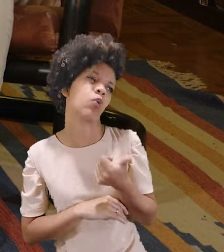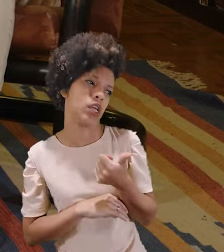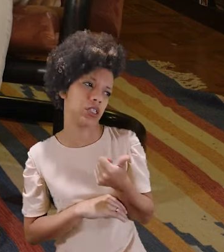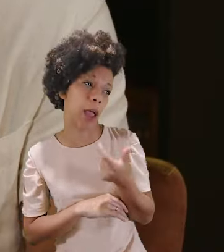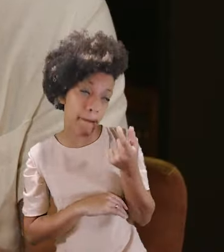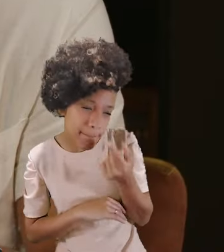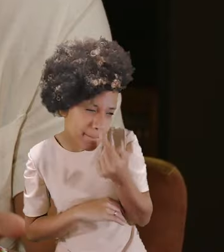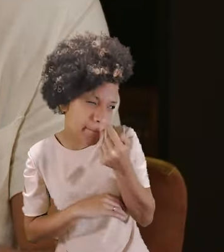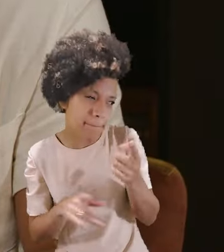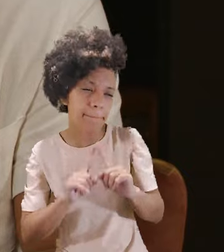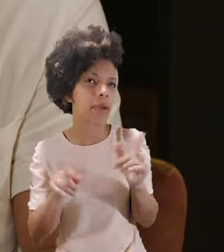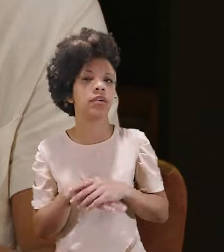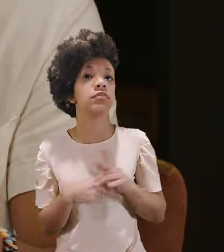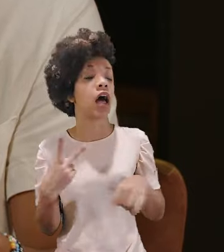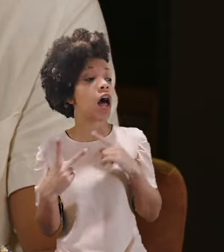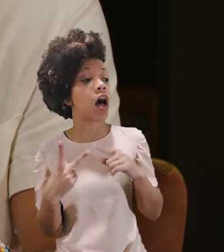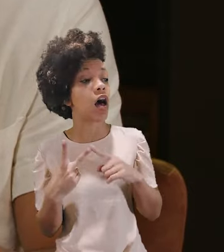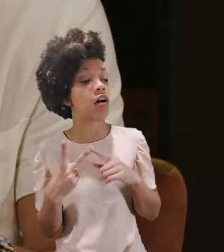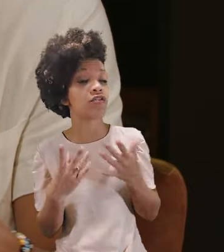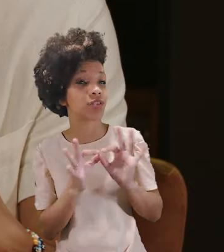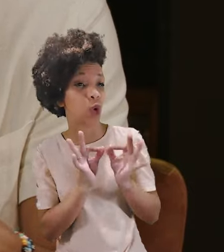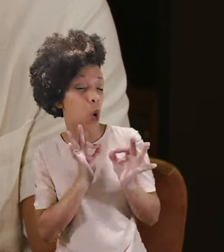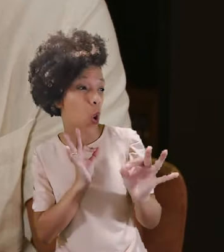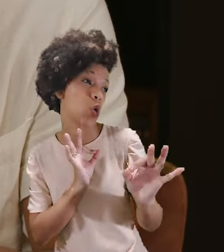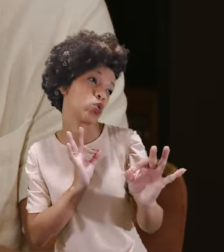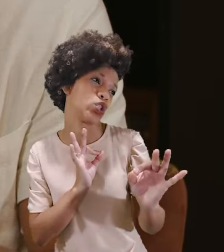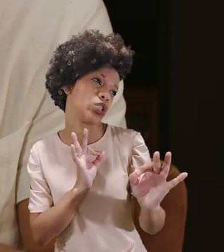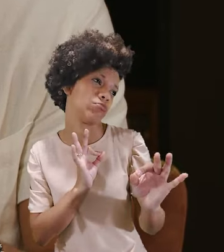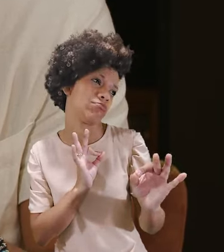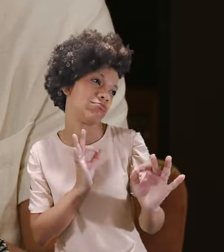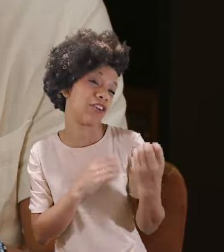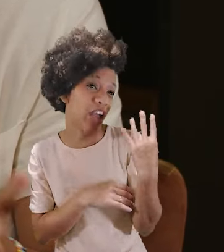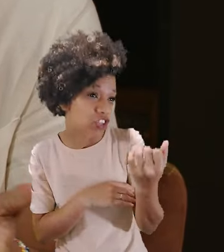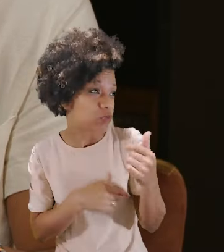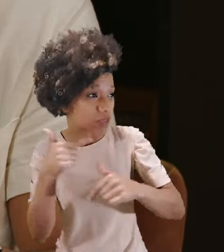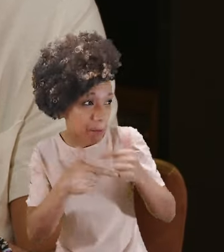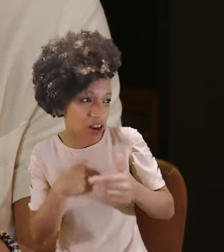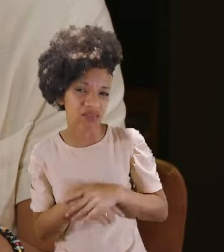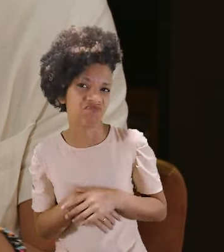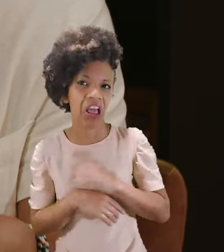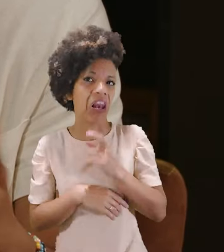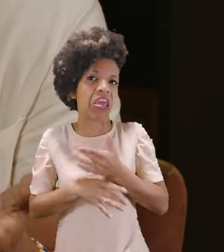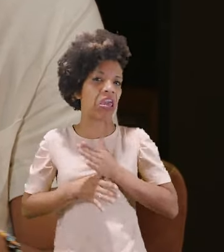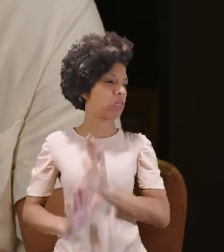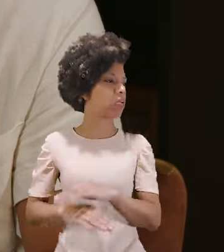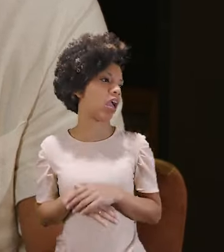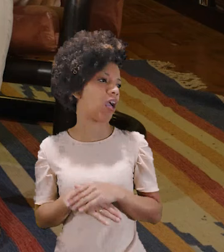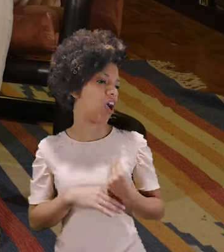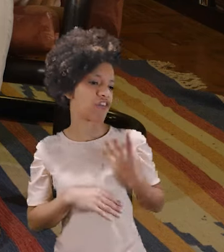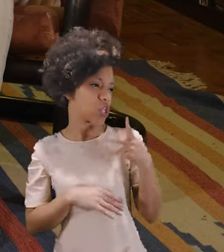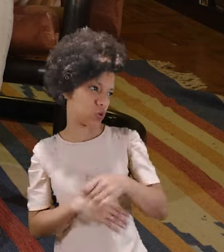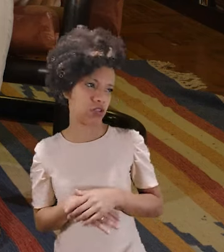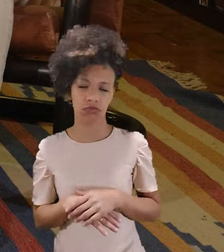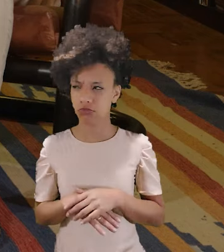gente entendeu é muito próximo e outra coisa que você que fica fora muito tempo de casa né então assim ninguém está disposto a ficar próximo da tua vida tu